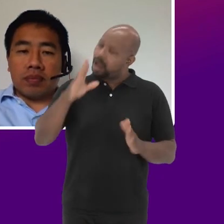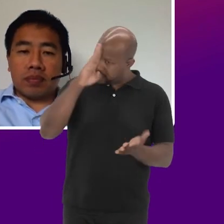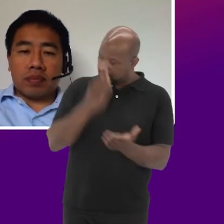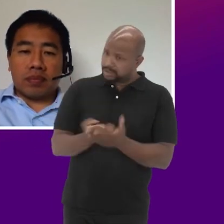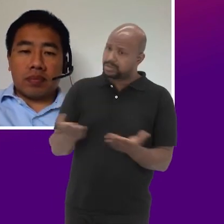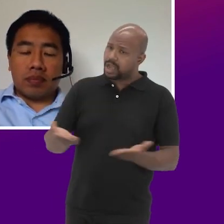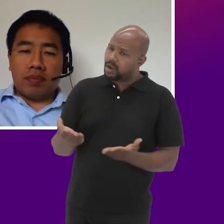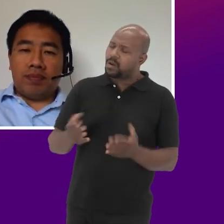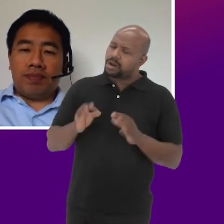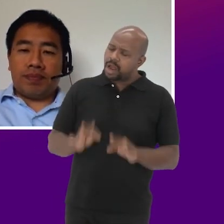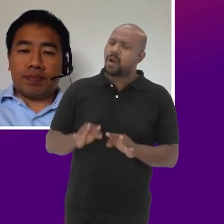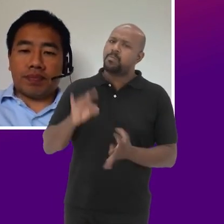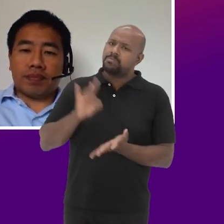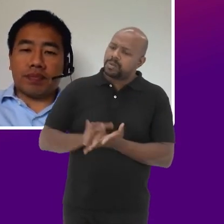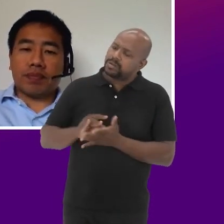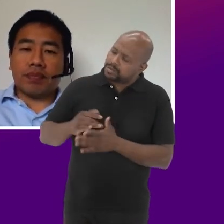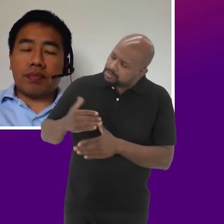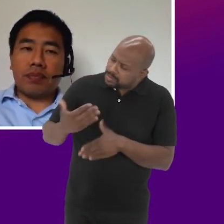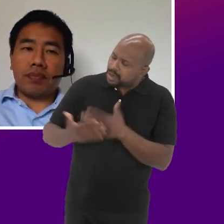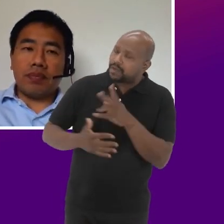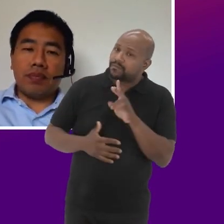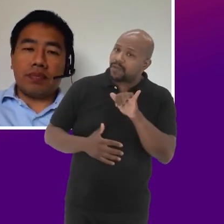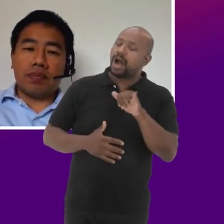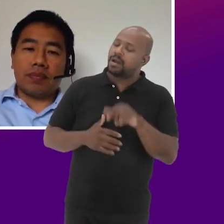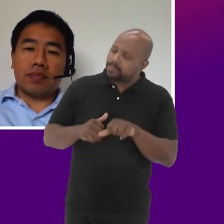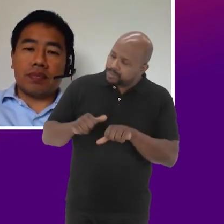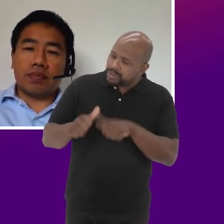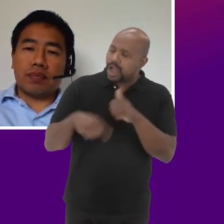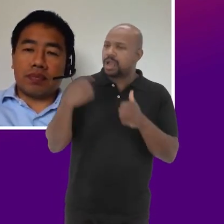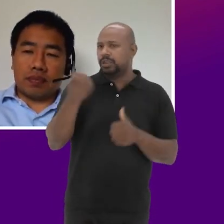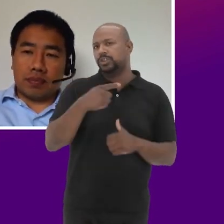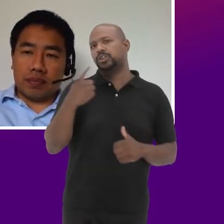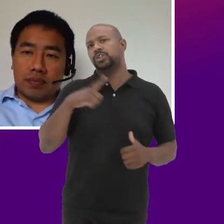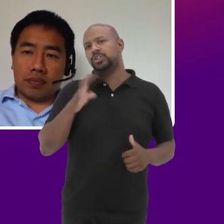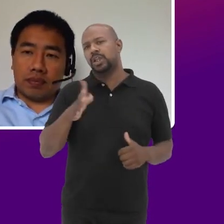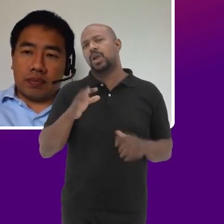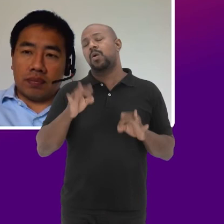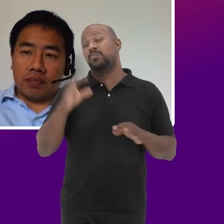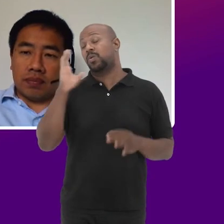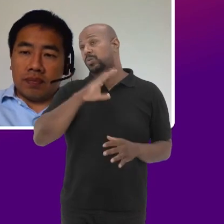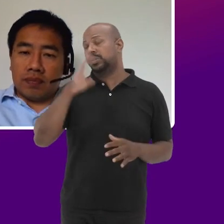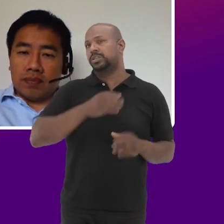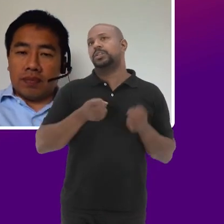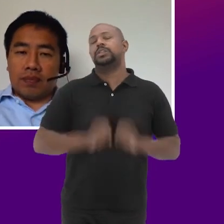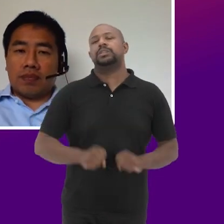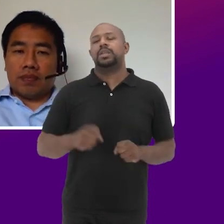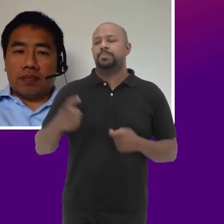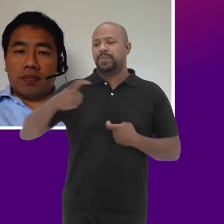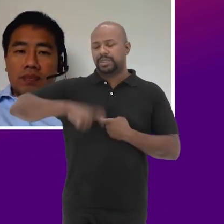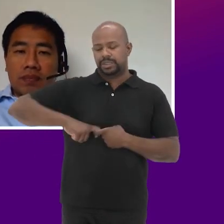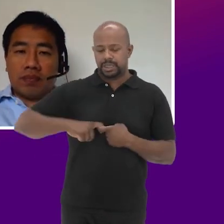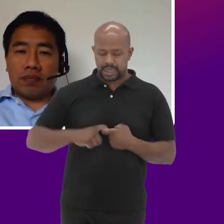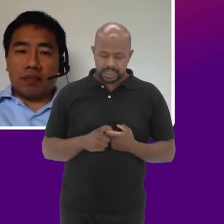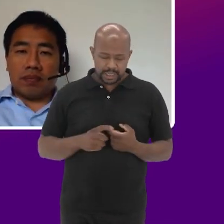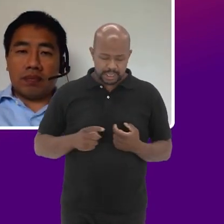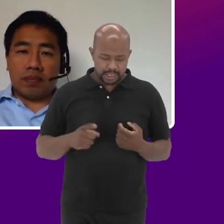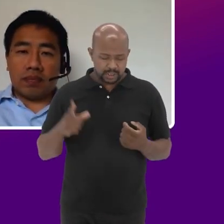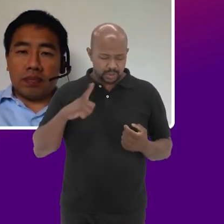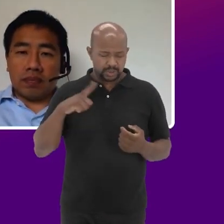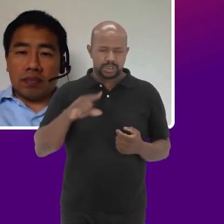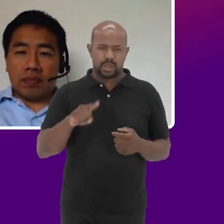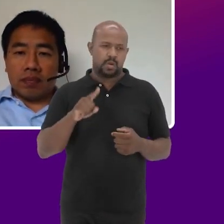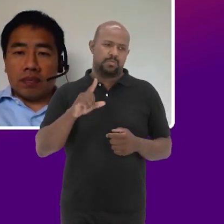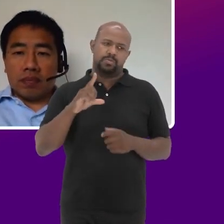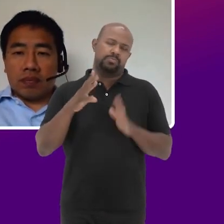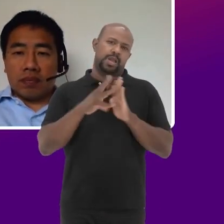que agora realmente a coisa está com dar, e a gente está com essa grande parceria que a